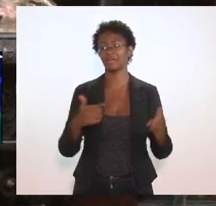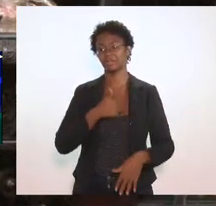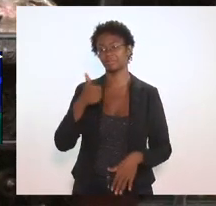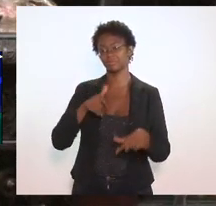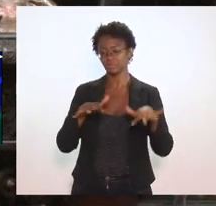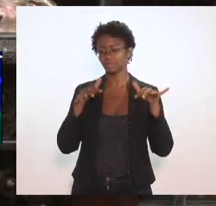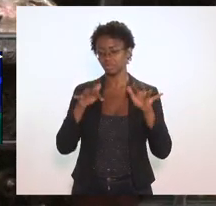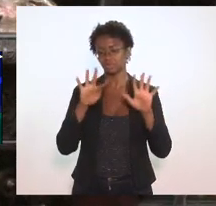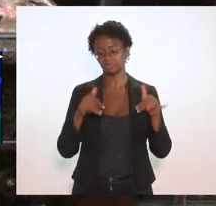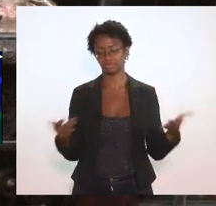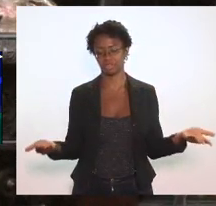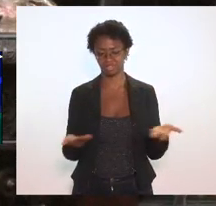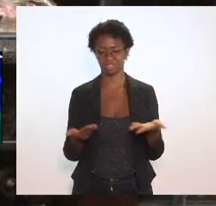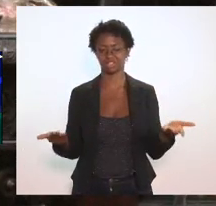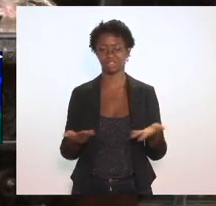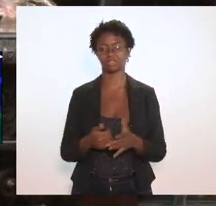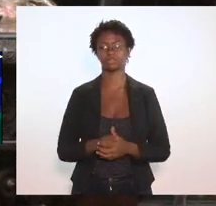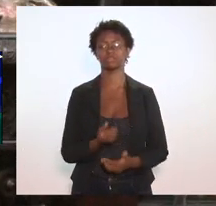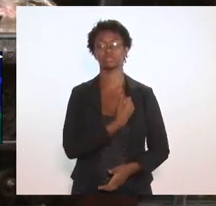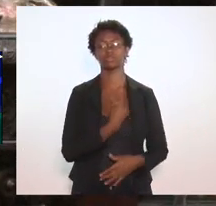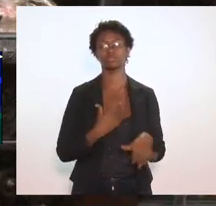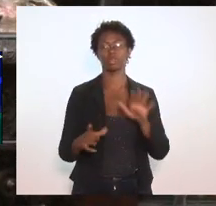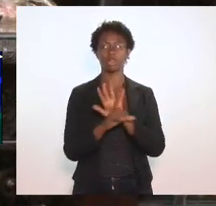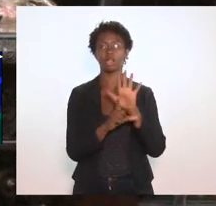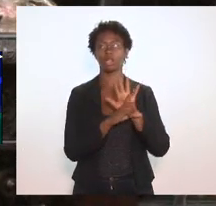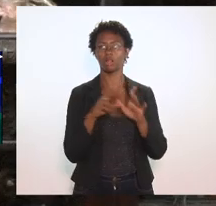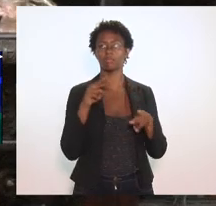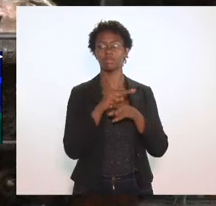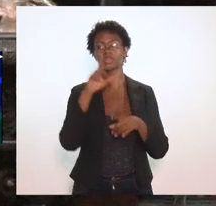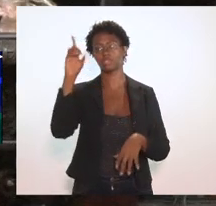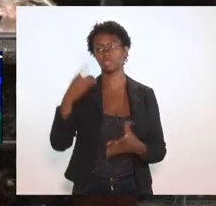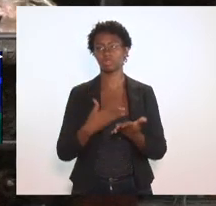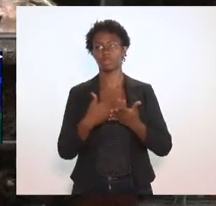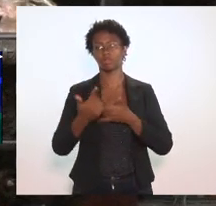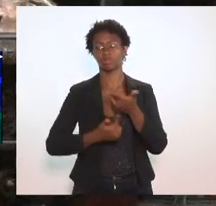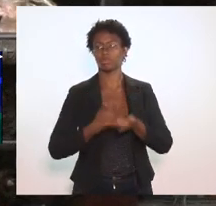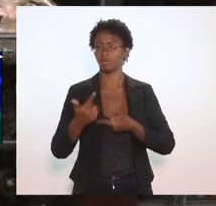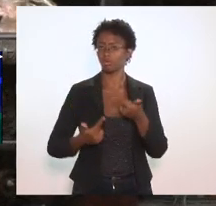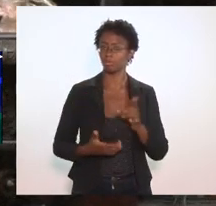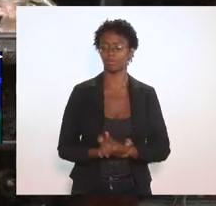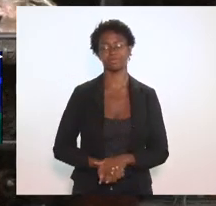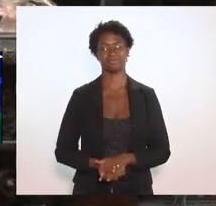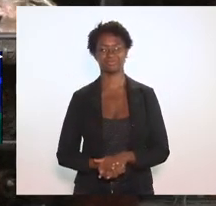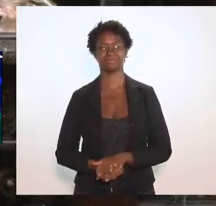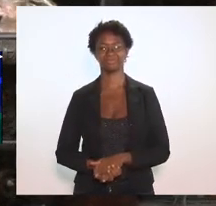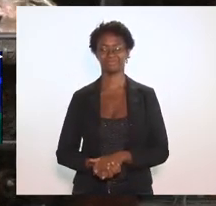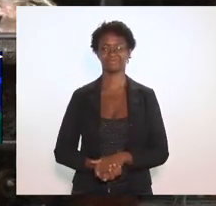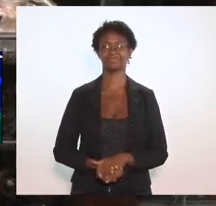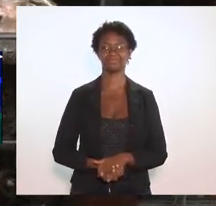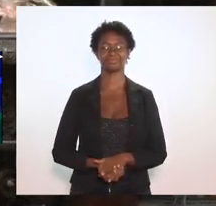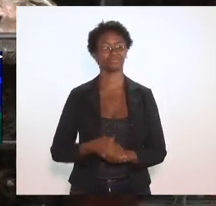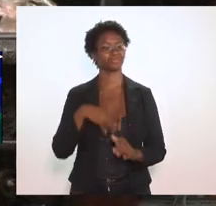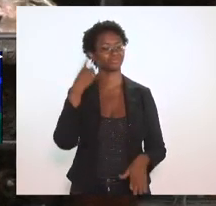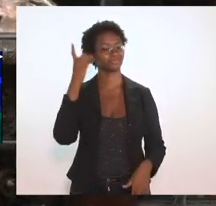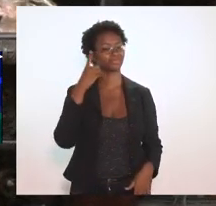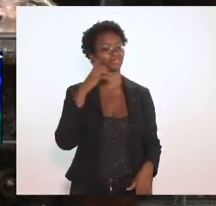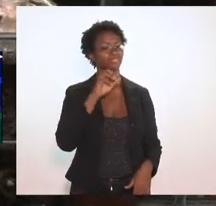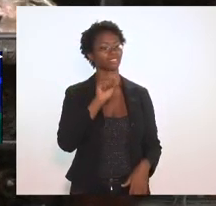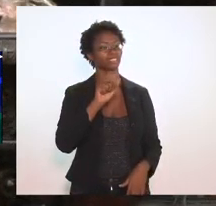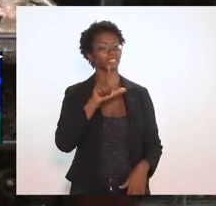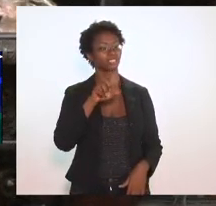mesmo está encerrada. Havendo um número legal sobre a proteção de Deus, iniciamos os nossos trabalhos. Deputado Alexandre, seu som